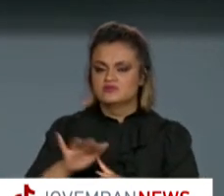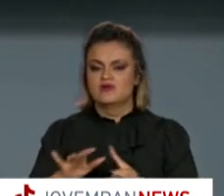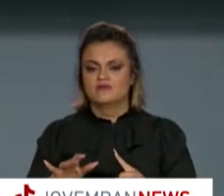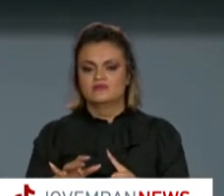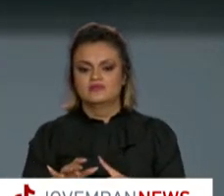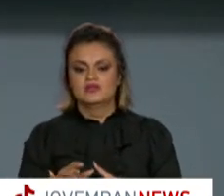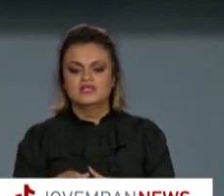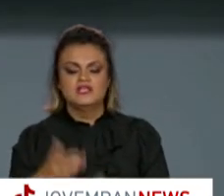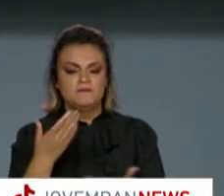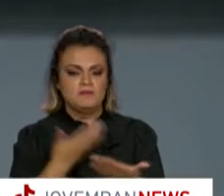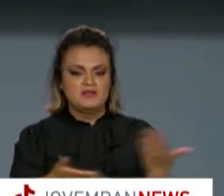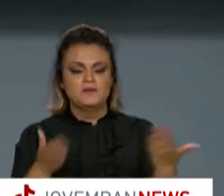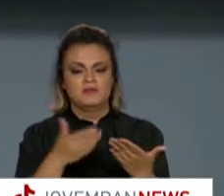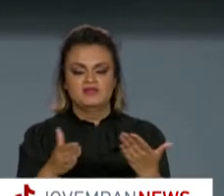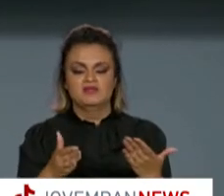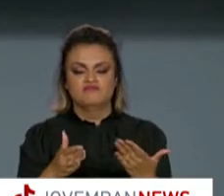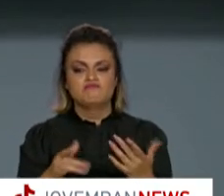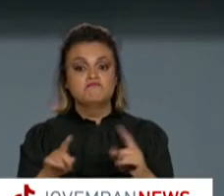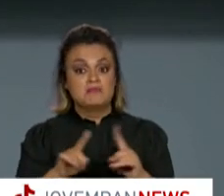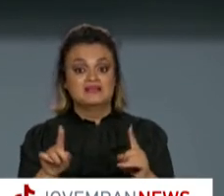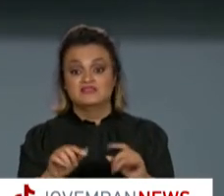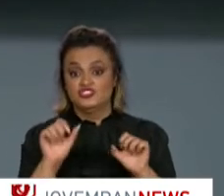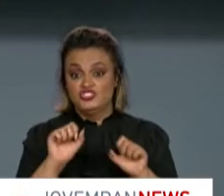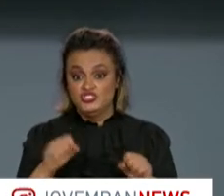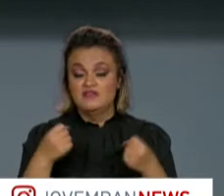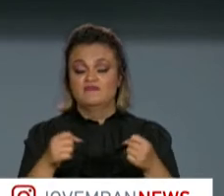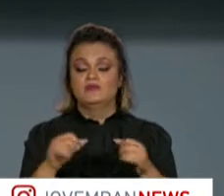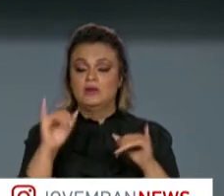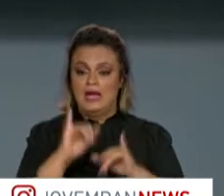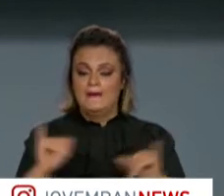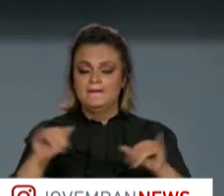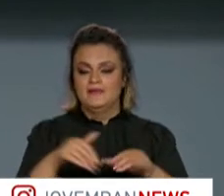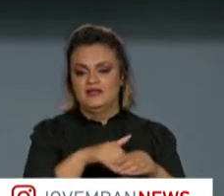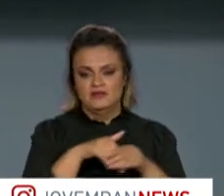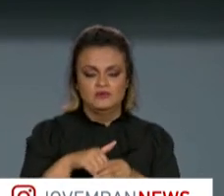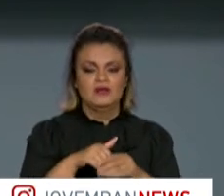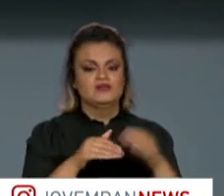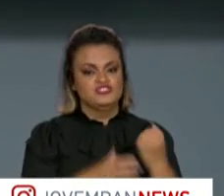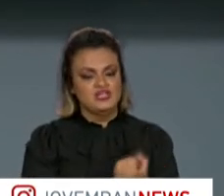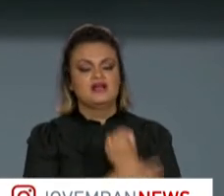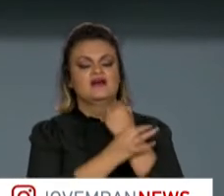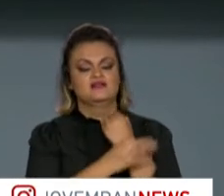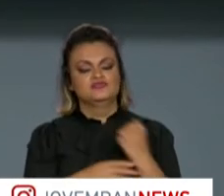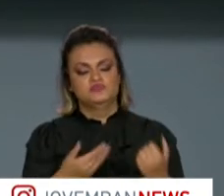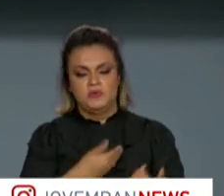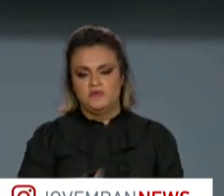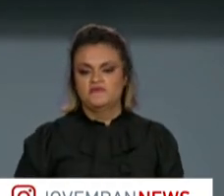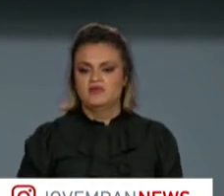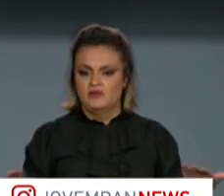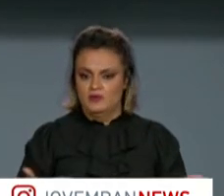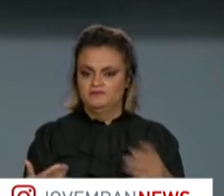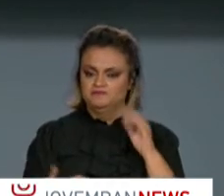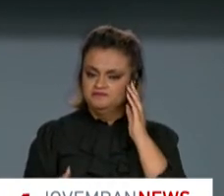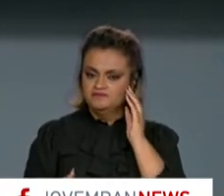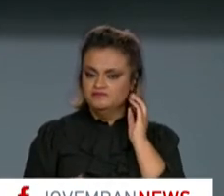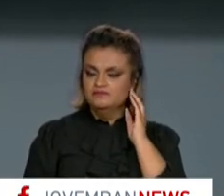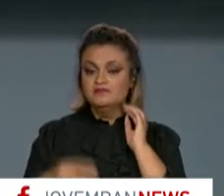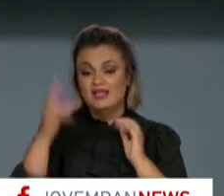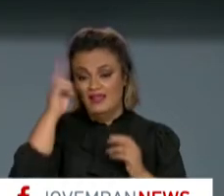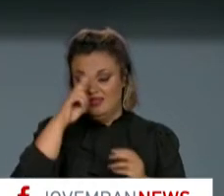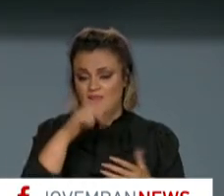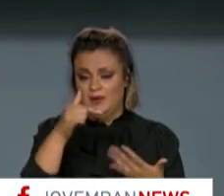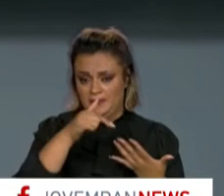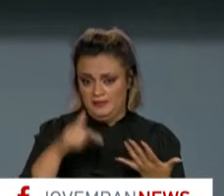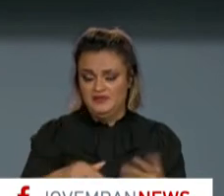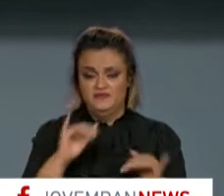foram defendidos na campanha eleitoral e que já estão sendo garantidos pelo atual governo. Relembro cada um deles